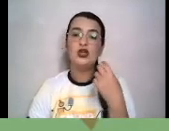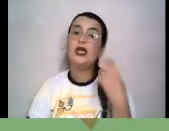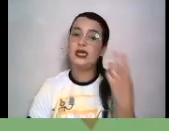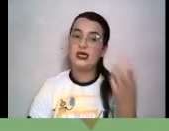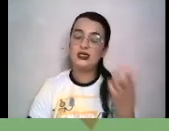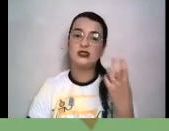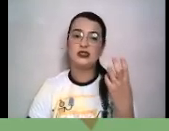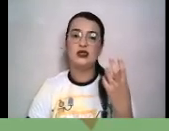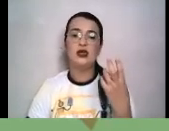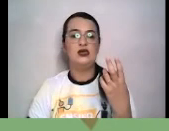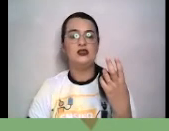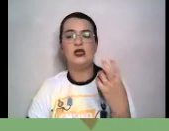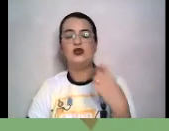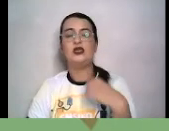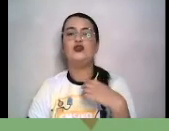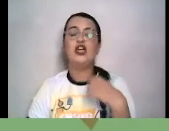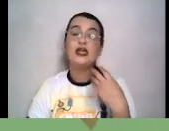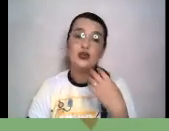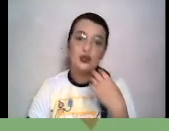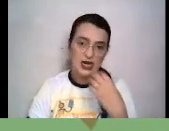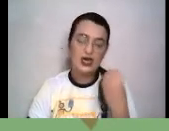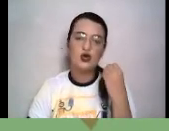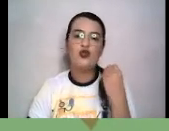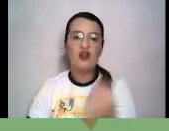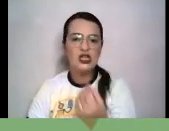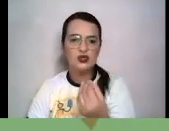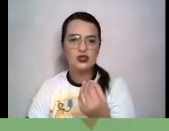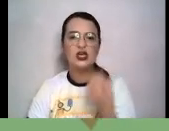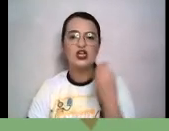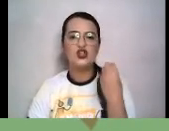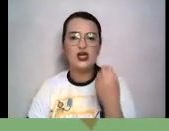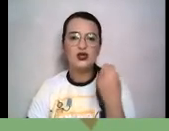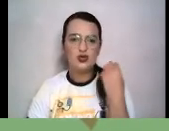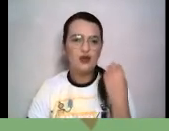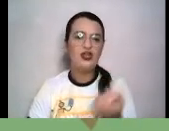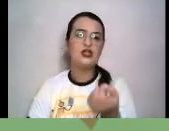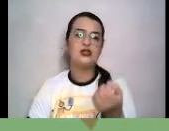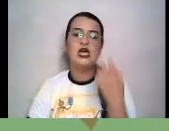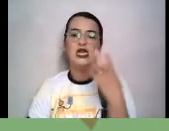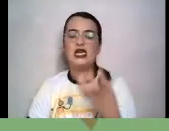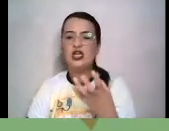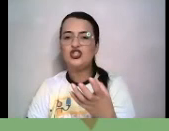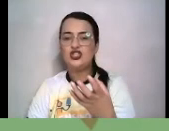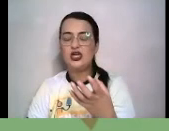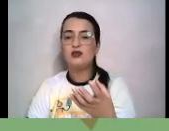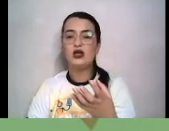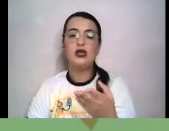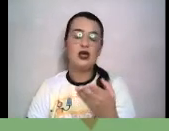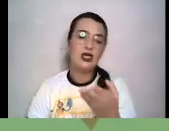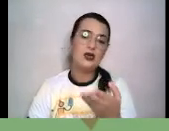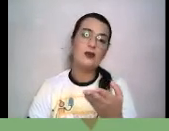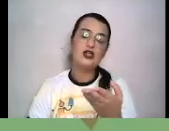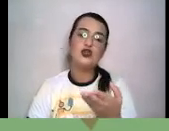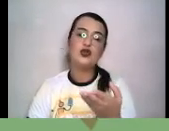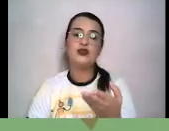muito intolerantes, certo? Então, gerando o quê? Conflitos, gerando conflitos. E aqui nós temos,